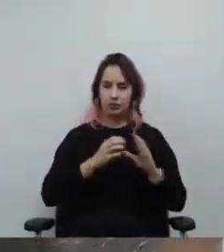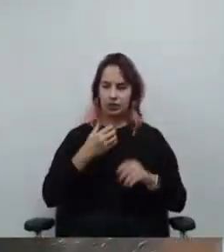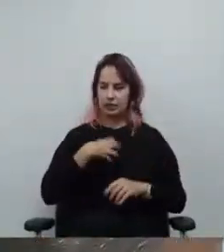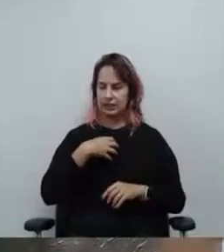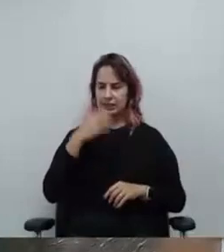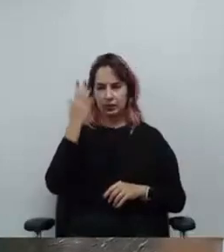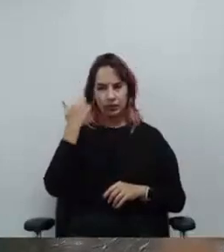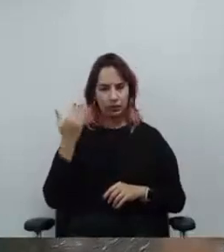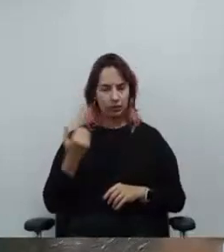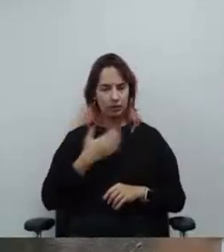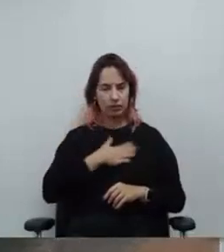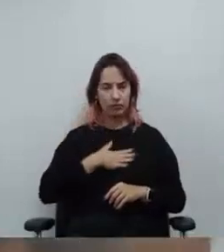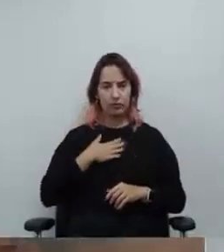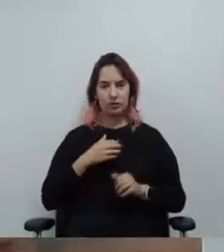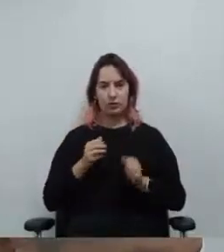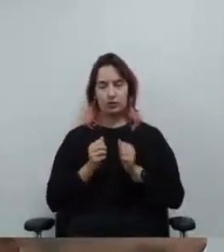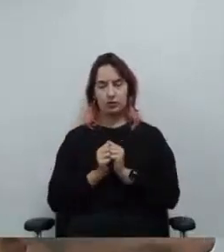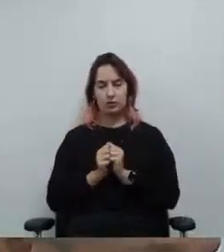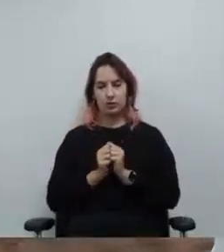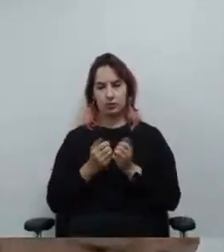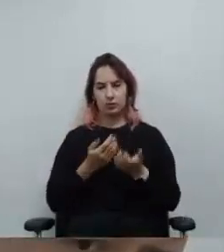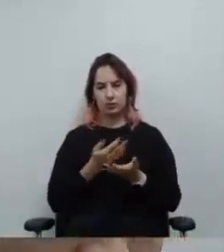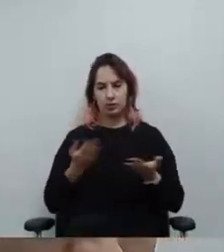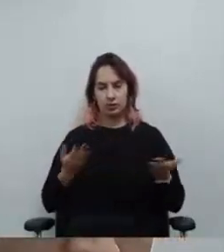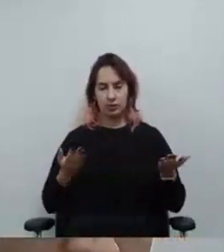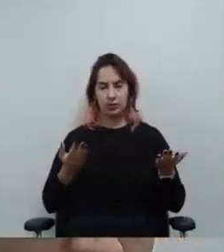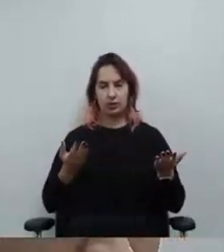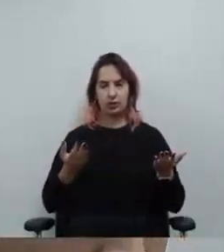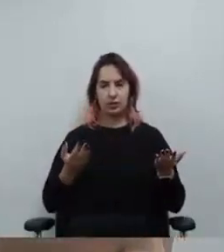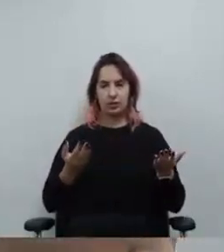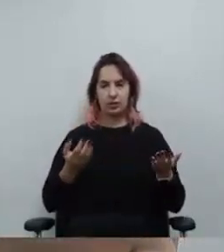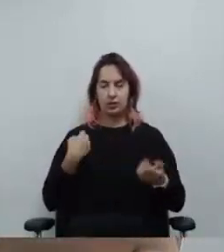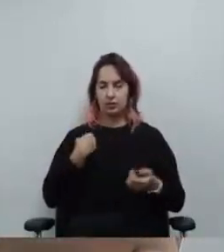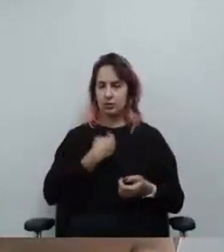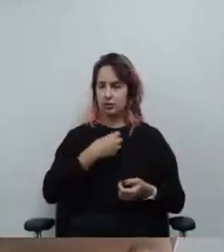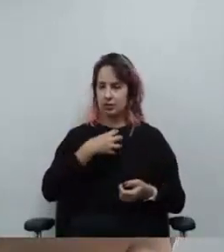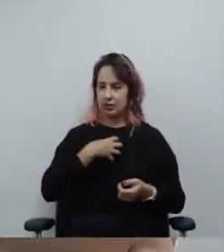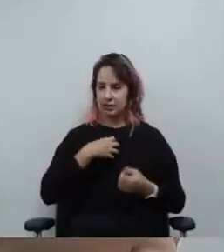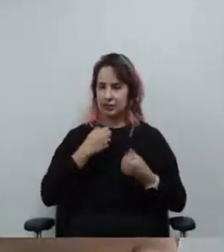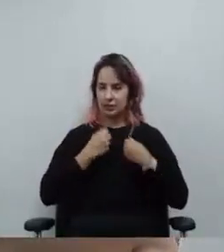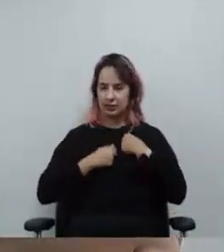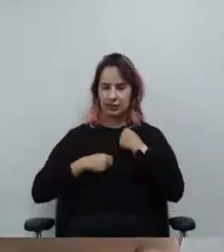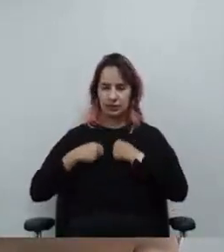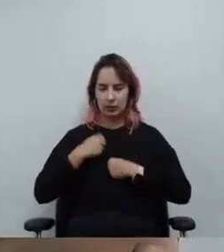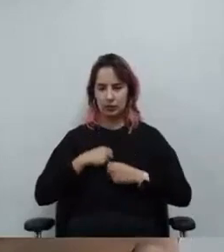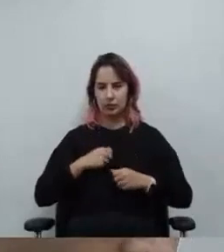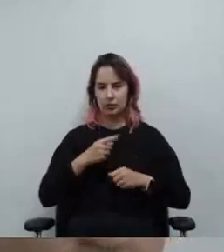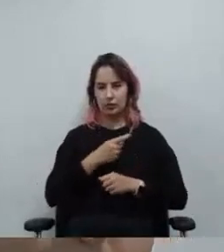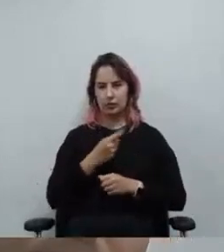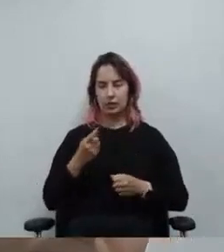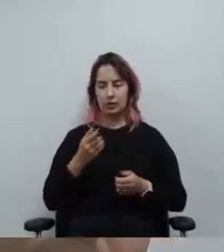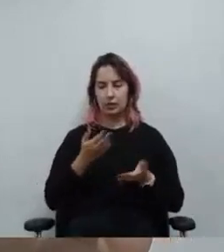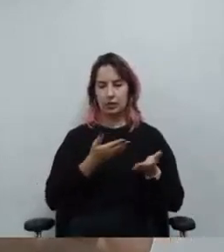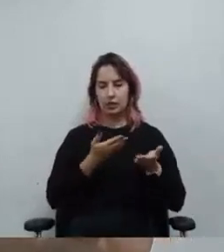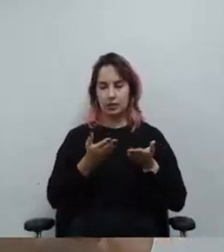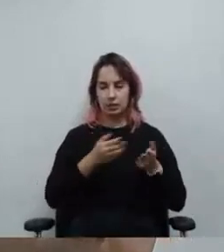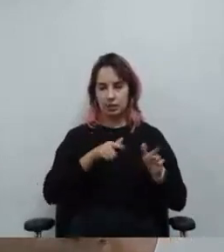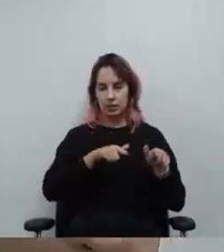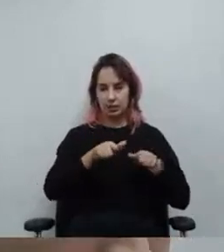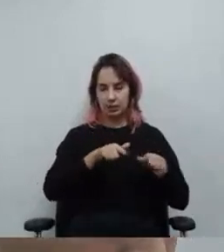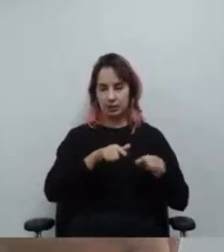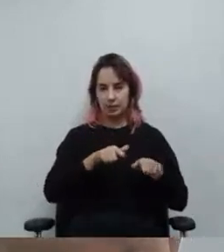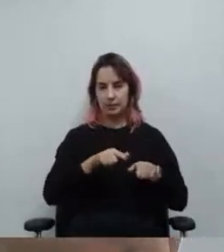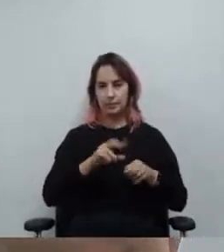honra, um prazer ter vocês aqui no conselho hoje com a gente. Estamos muito ansiosos pela entrada de vocês na carreira. Vão somar forças